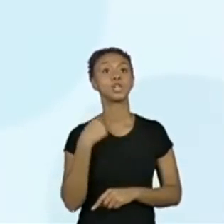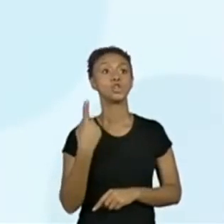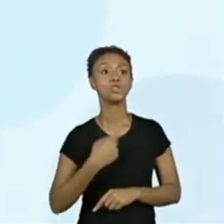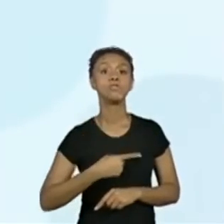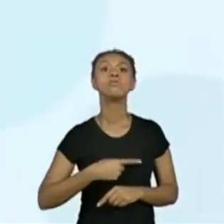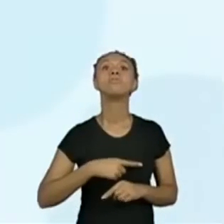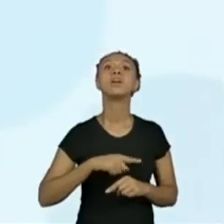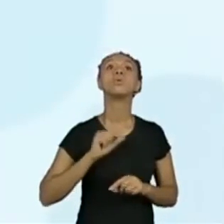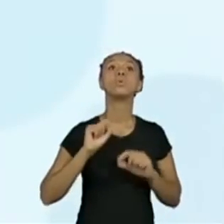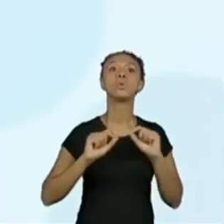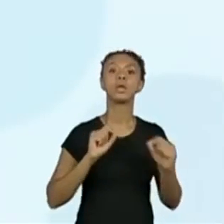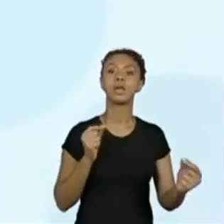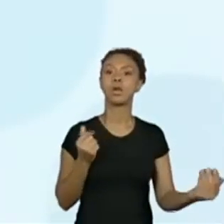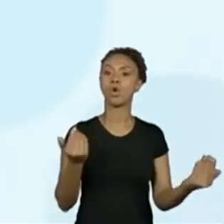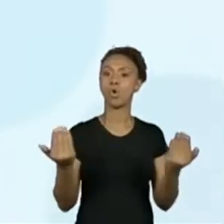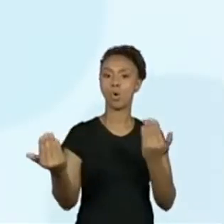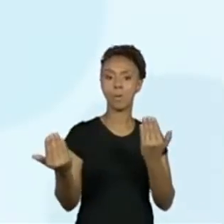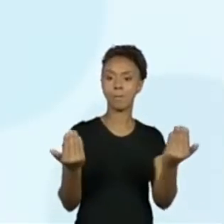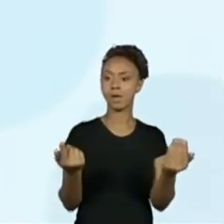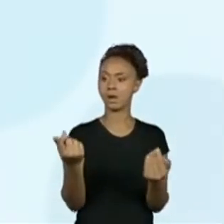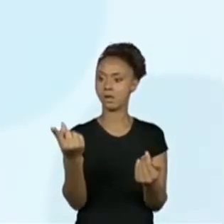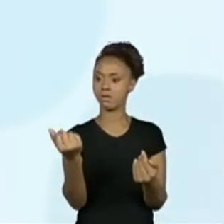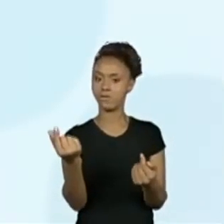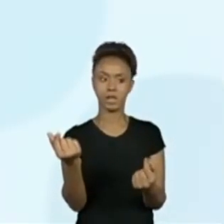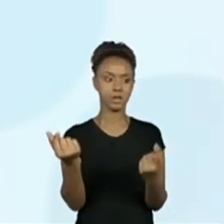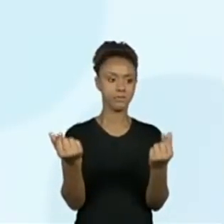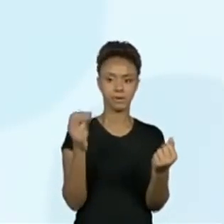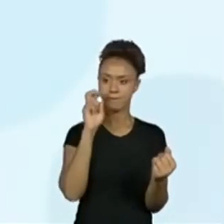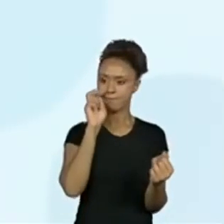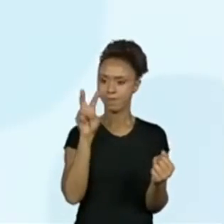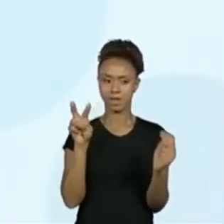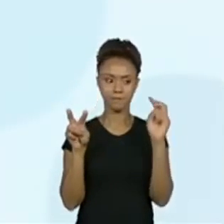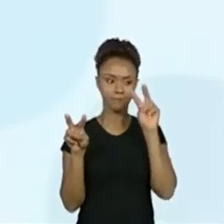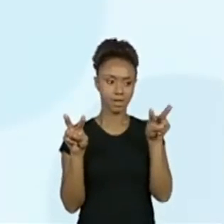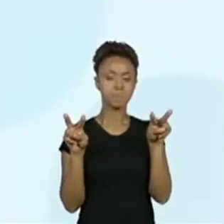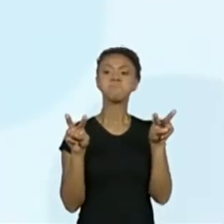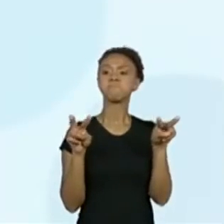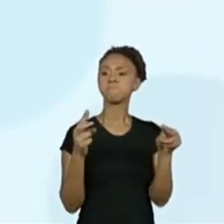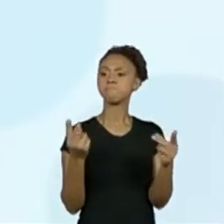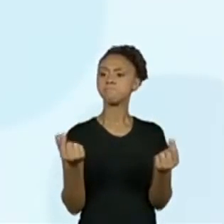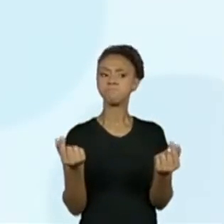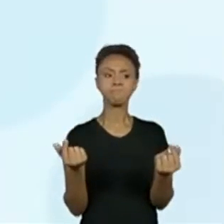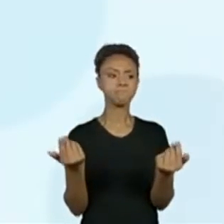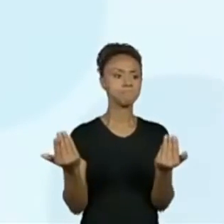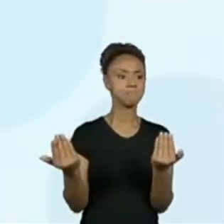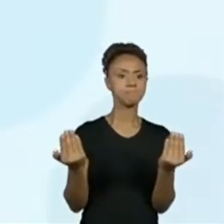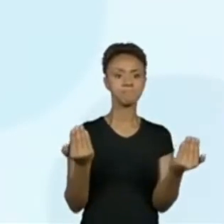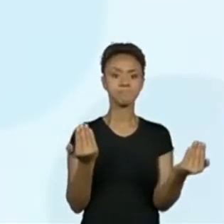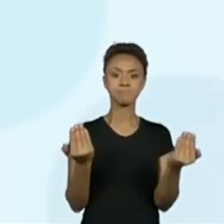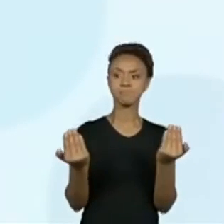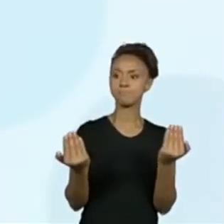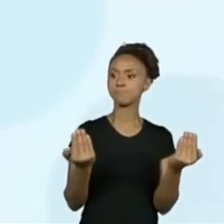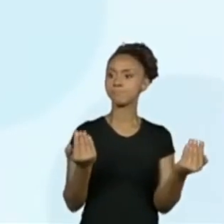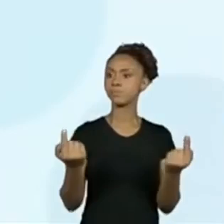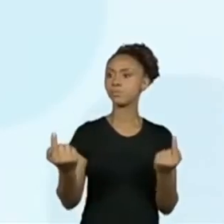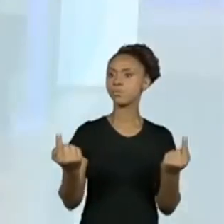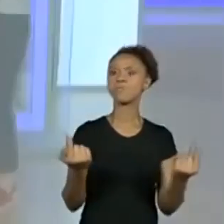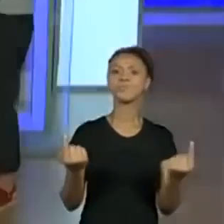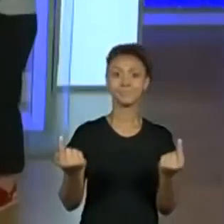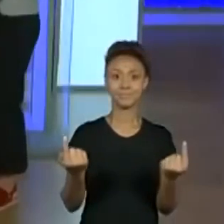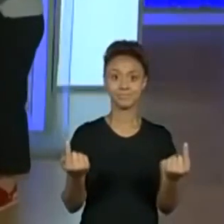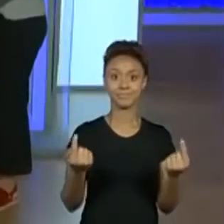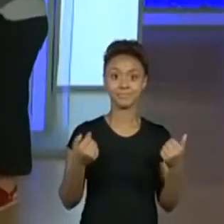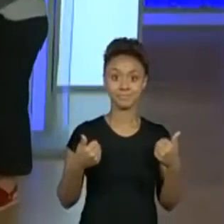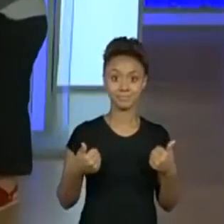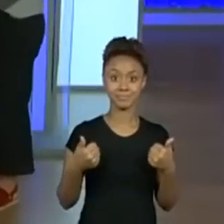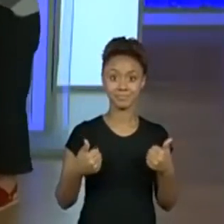a comparação dos valores. Então, o intuito é comparar os valores,